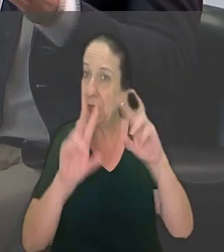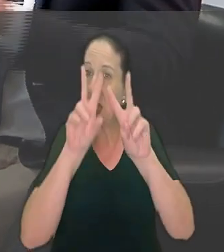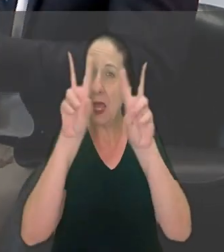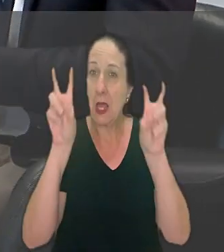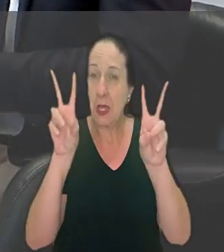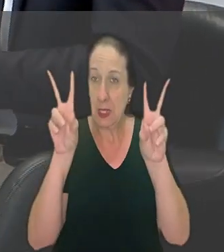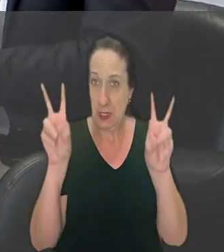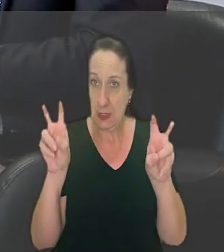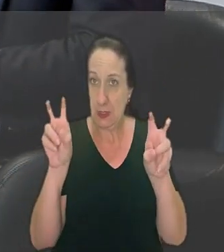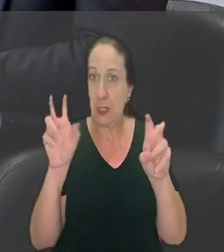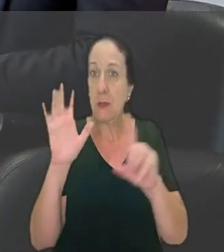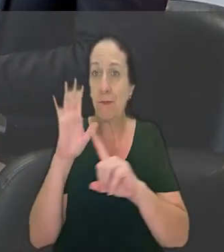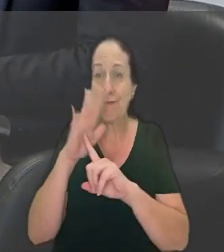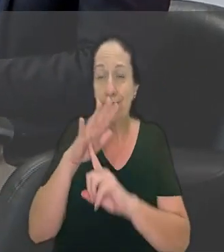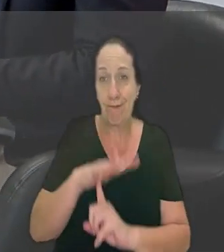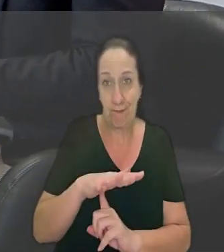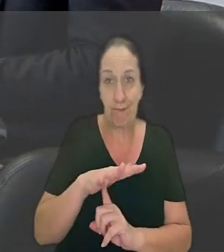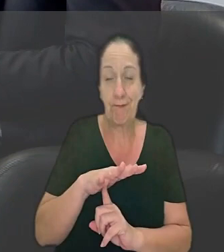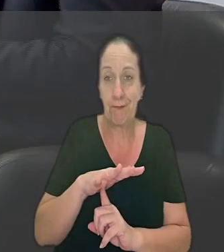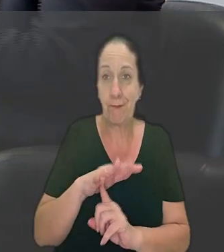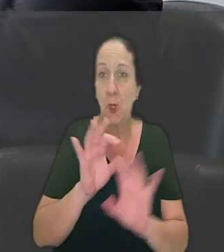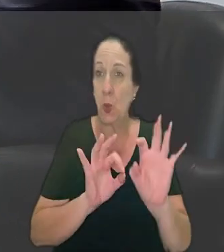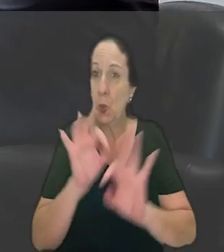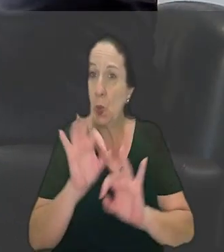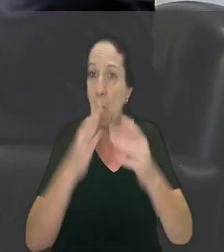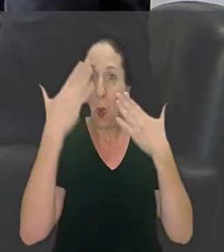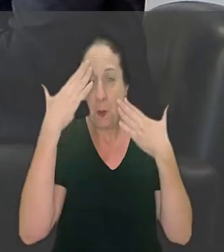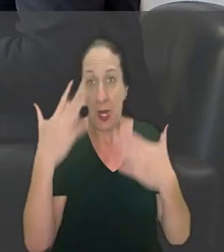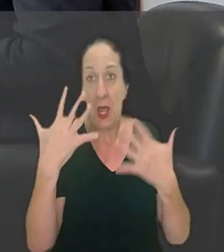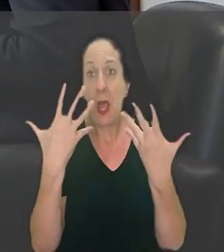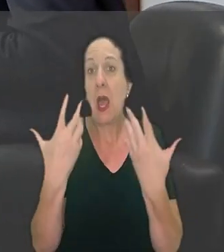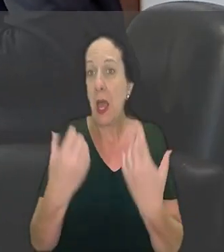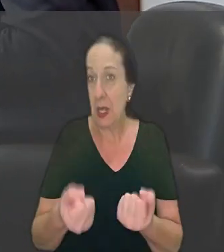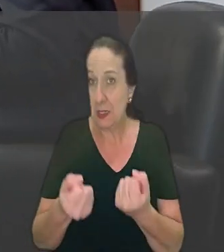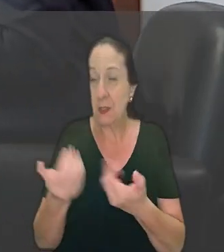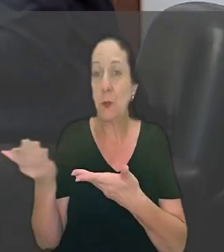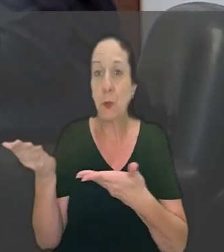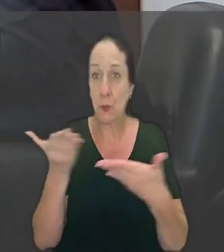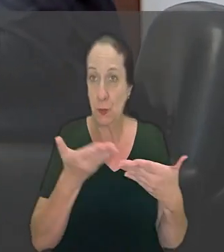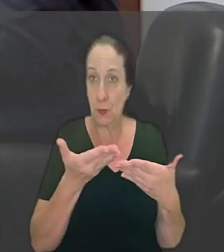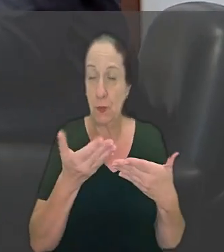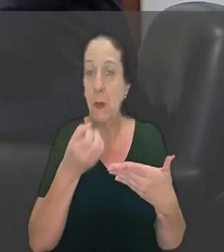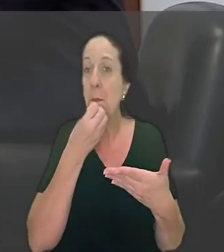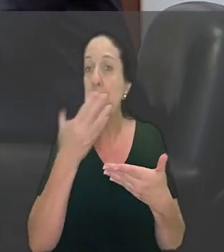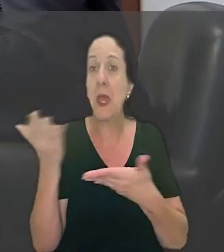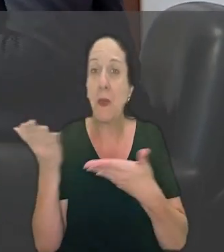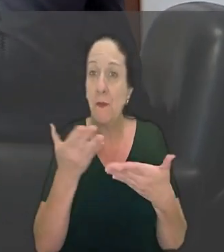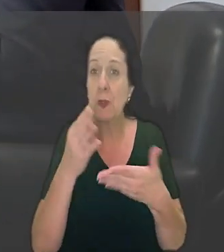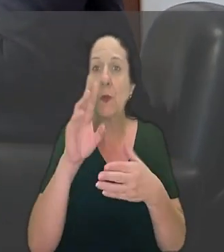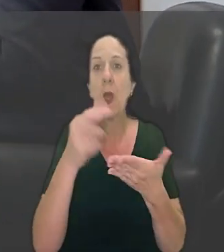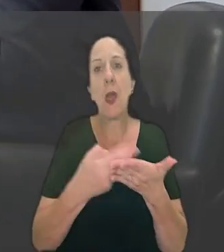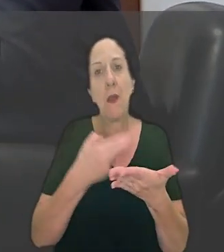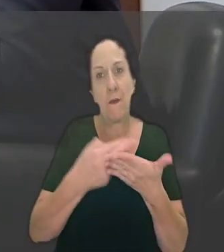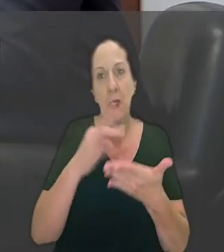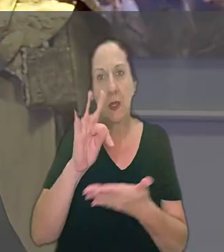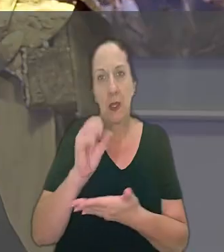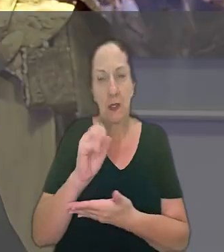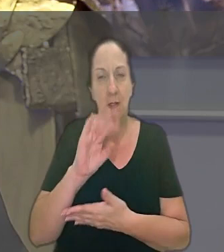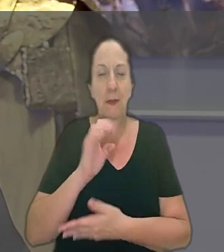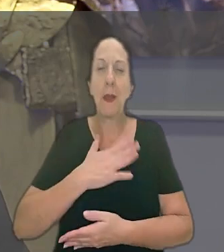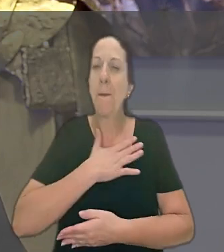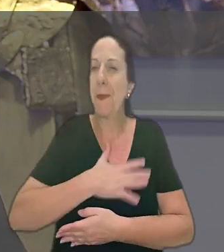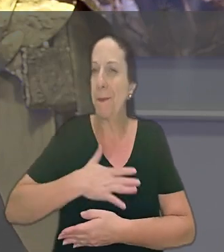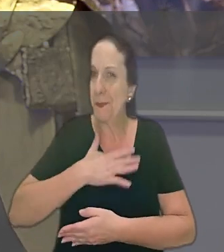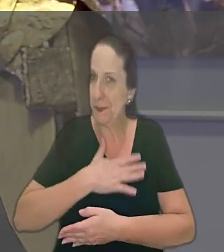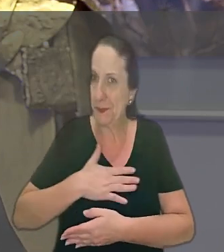detalhada sobre o assédio organizacional. Ministro, muito obrigado por ter aceitado o nosso convite. Bem-vindo ao Revista TST. Uma